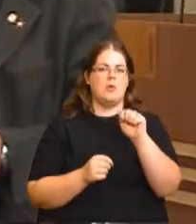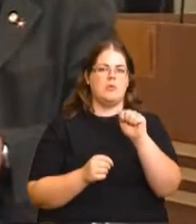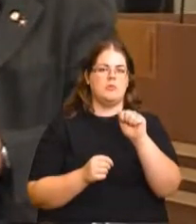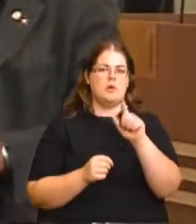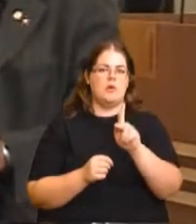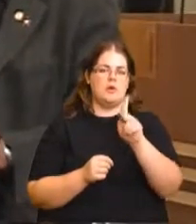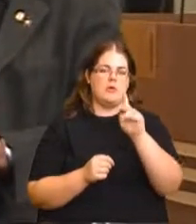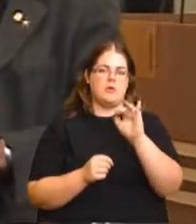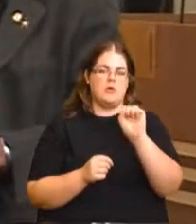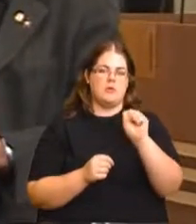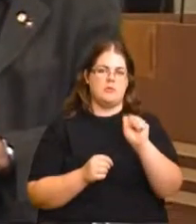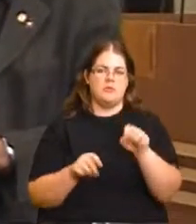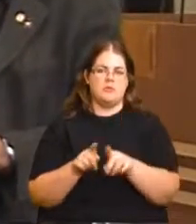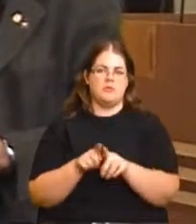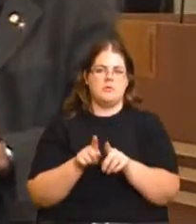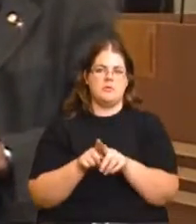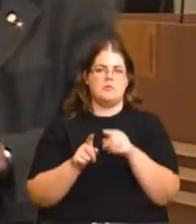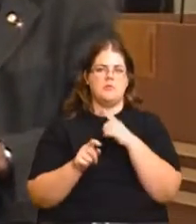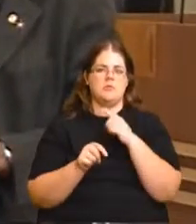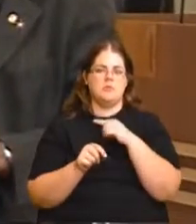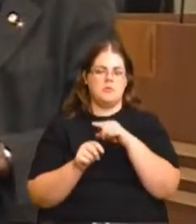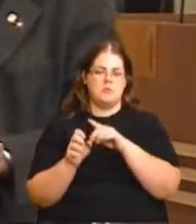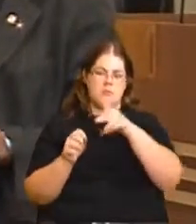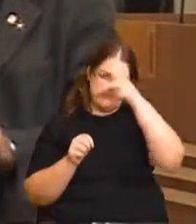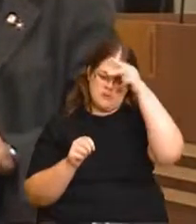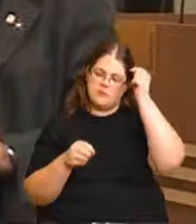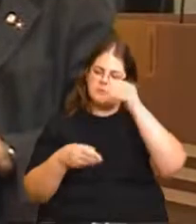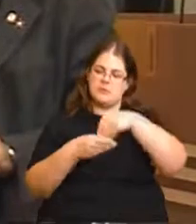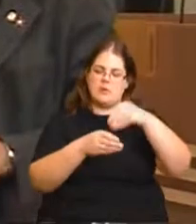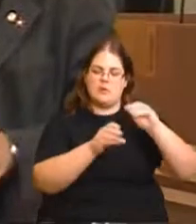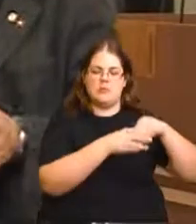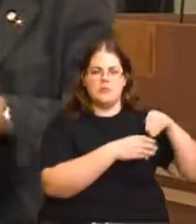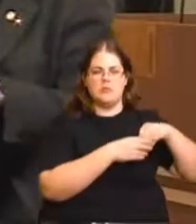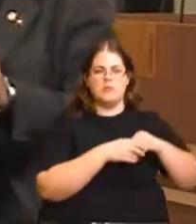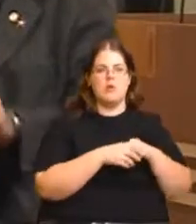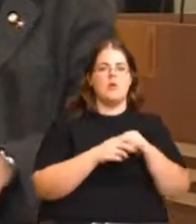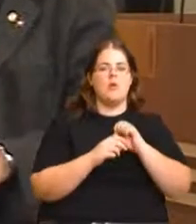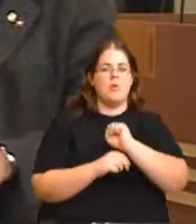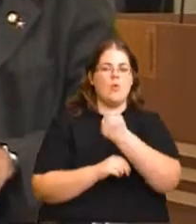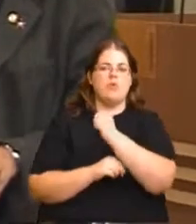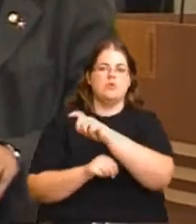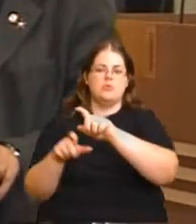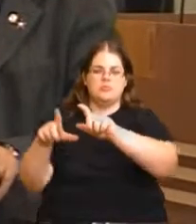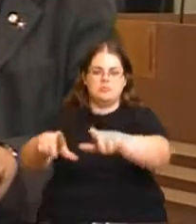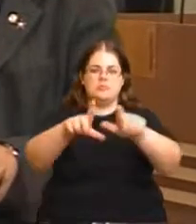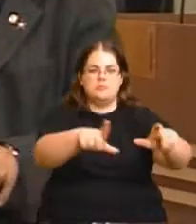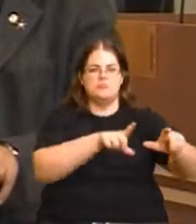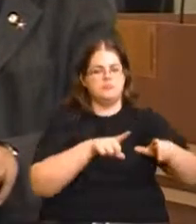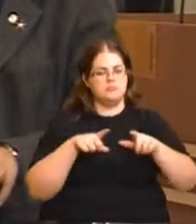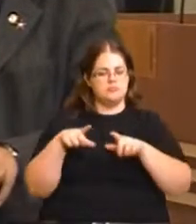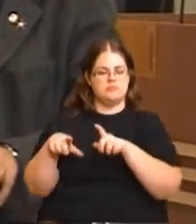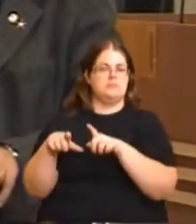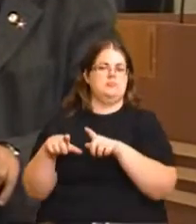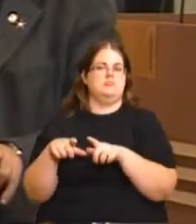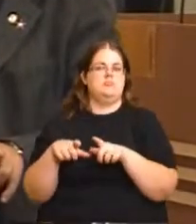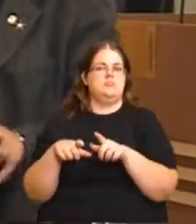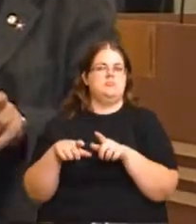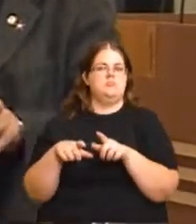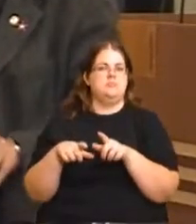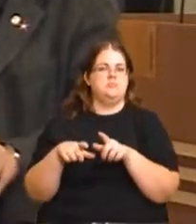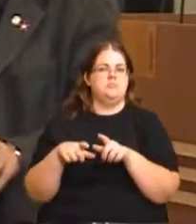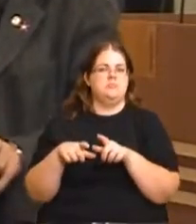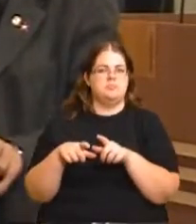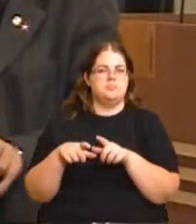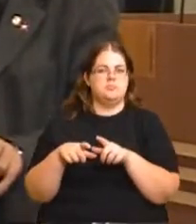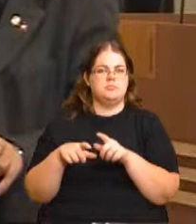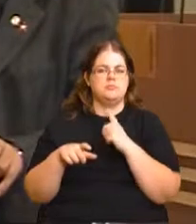tem as subprefeituras nos bairros lá. Então são 8. Só nessas 8 subprefeituras que se tem, nós temos